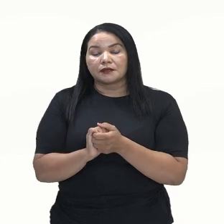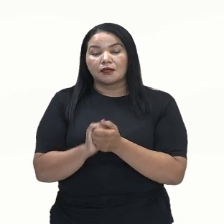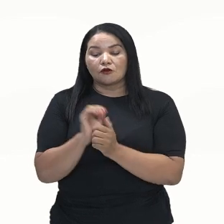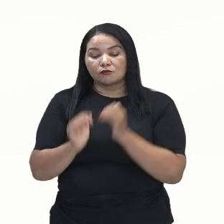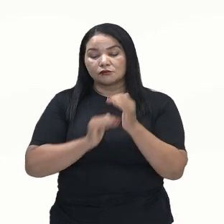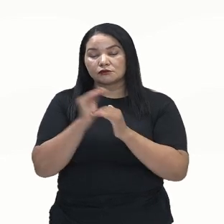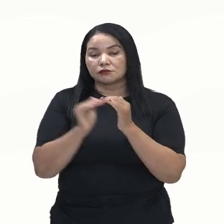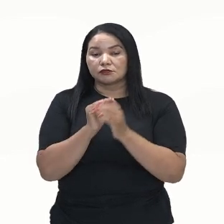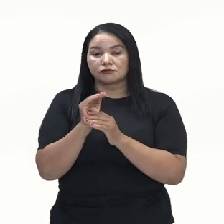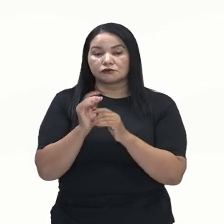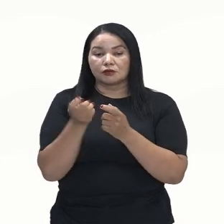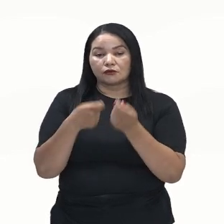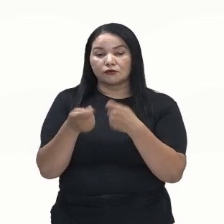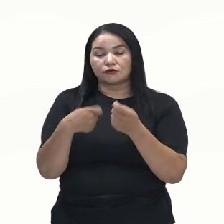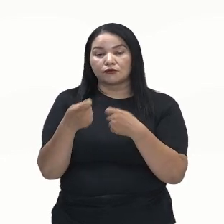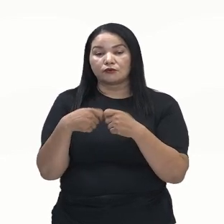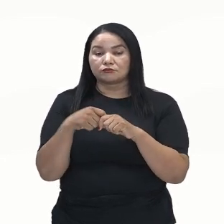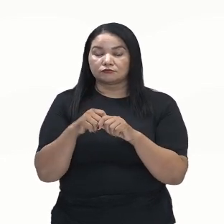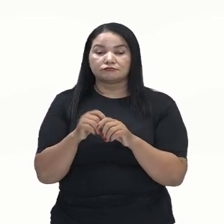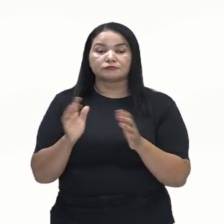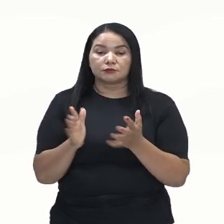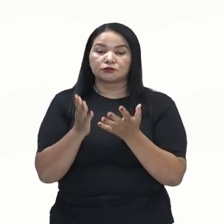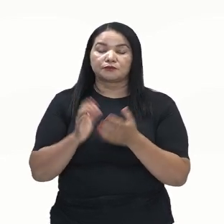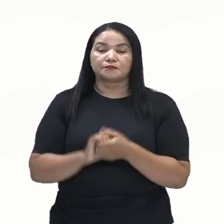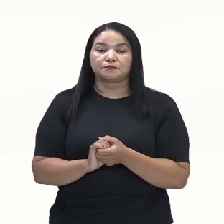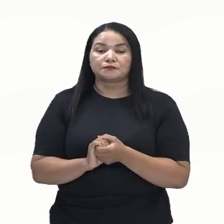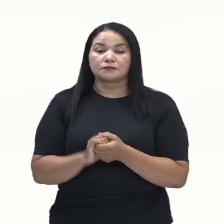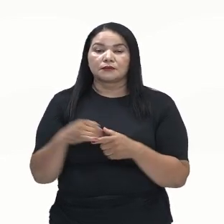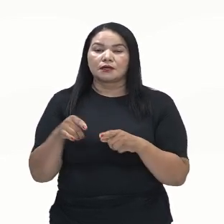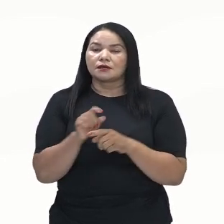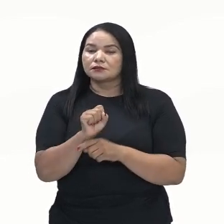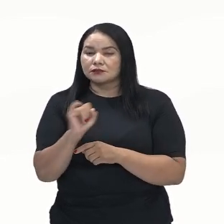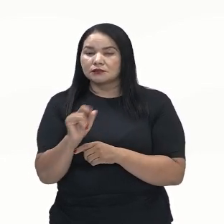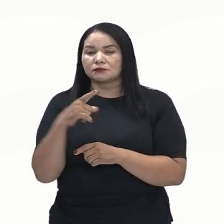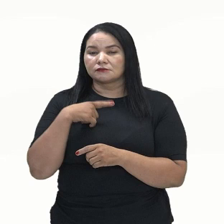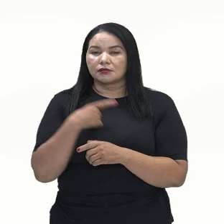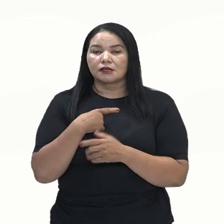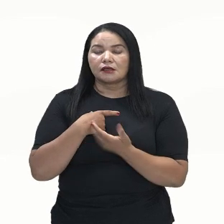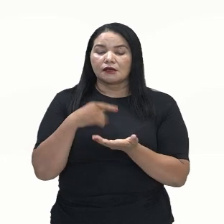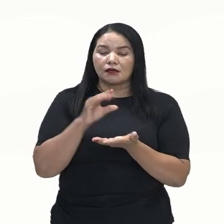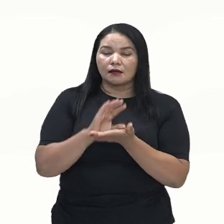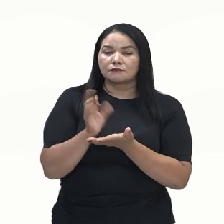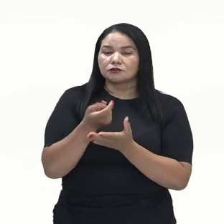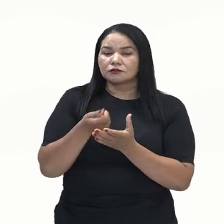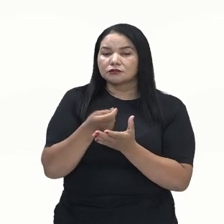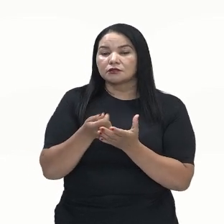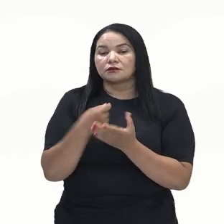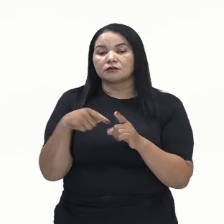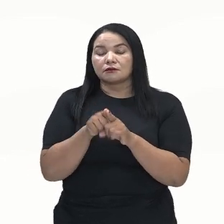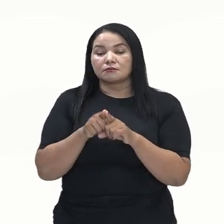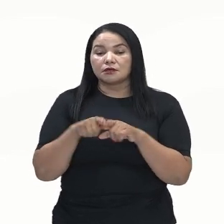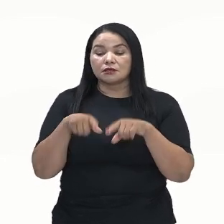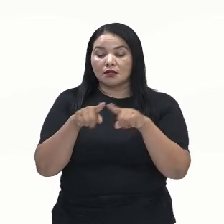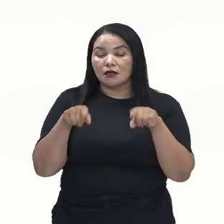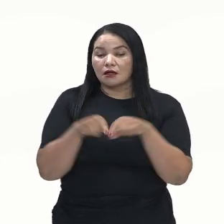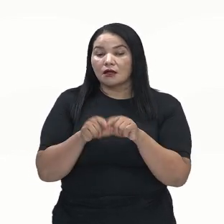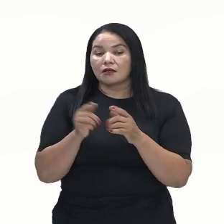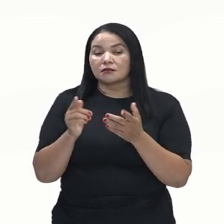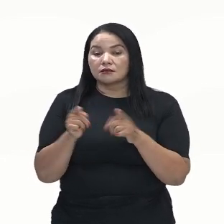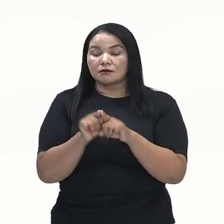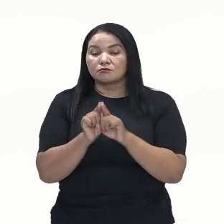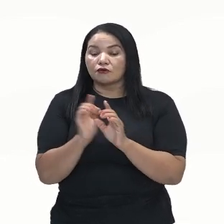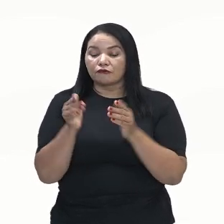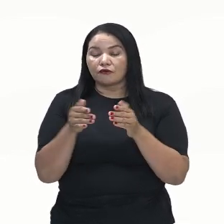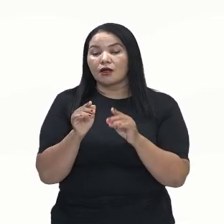processo econômico. Então, se a gente tem capital, recursos naturais, um ambiente político propício, eles